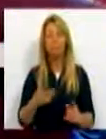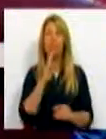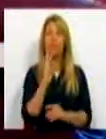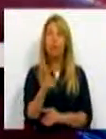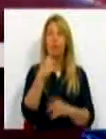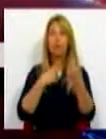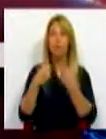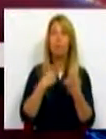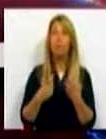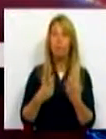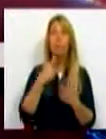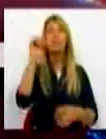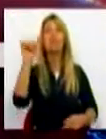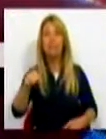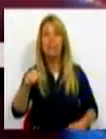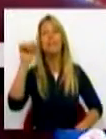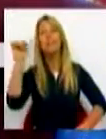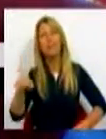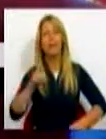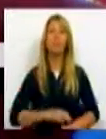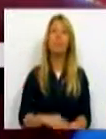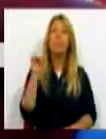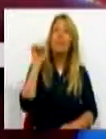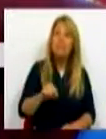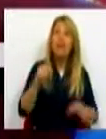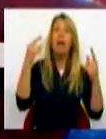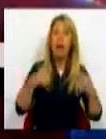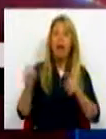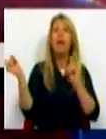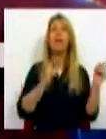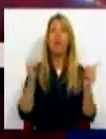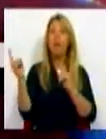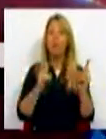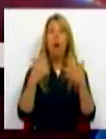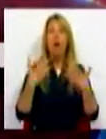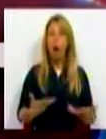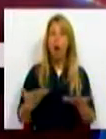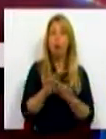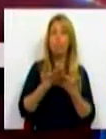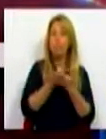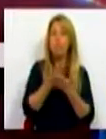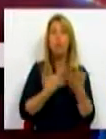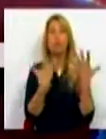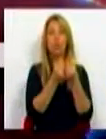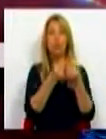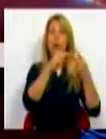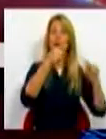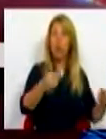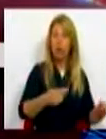respostas às suas perguntas são sim e sim. Sim, haverá transportes que estão a ser neste momento tratados com as